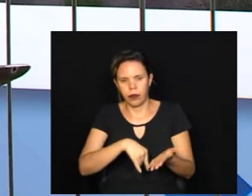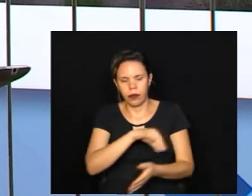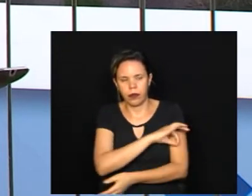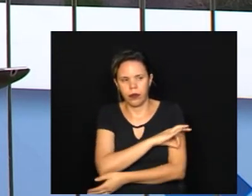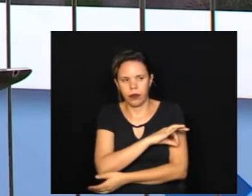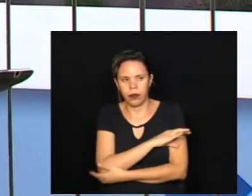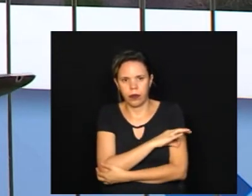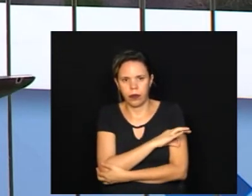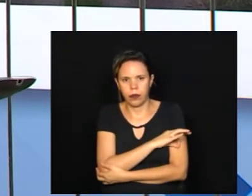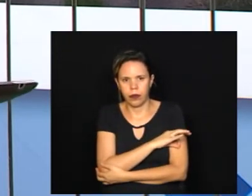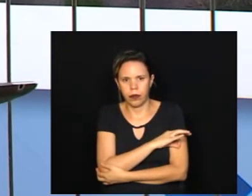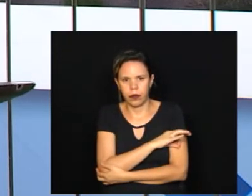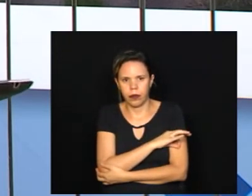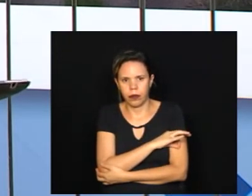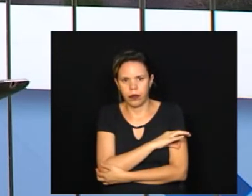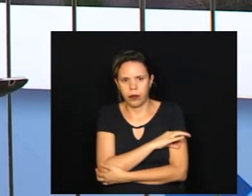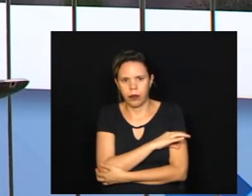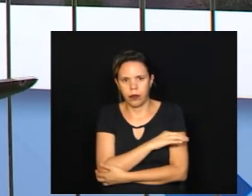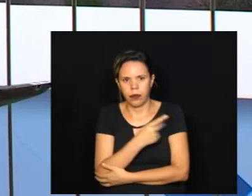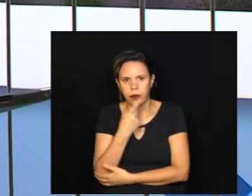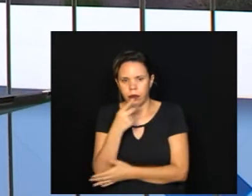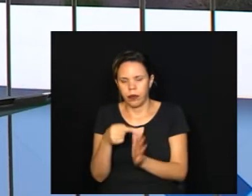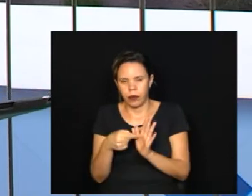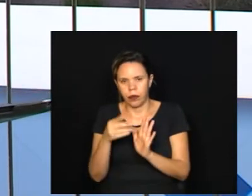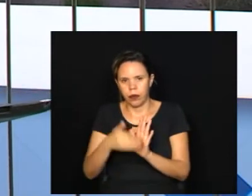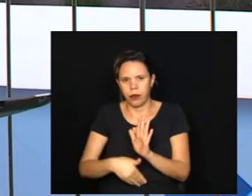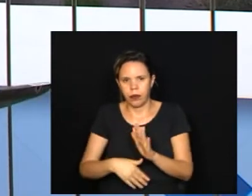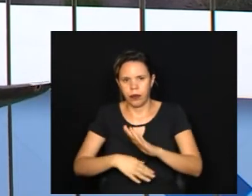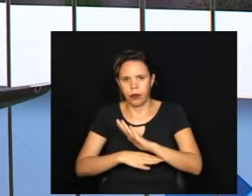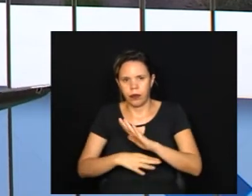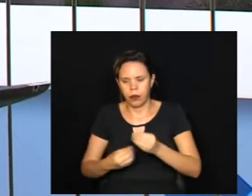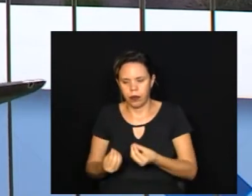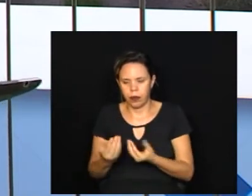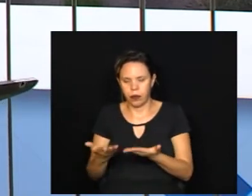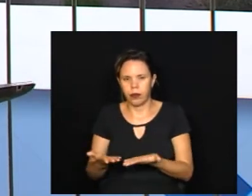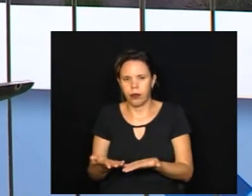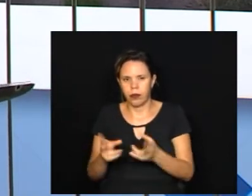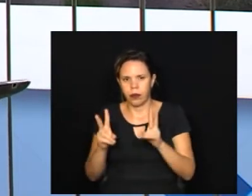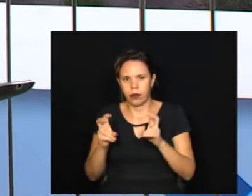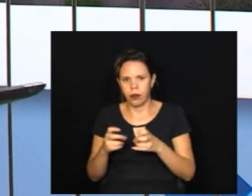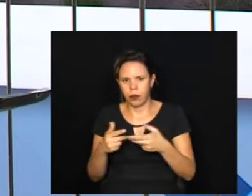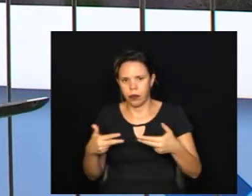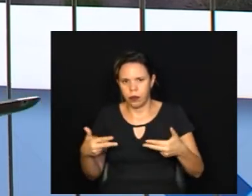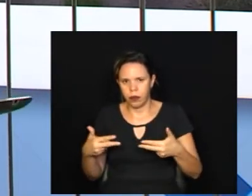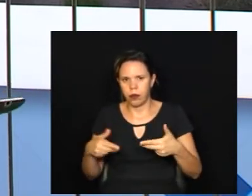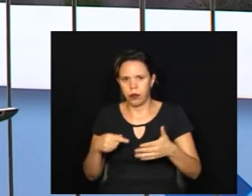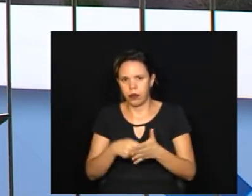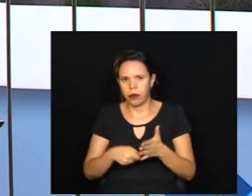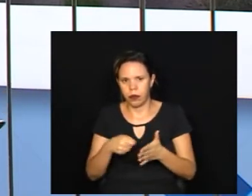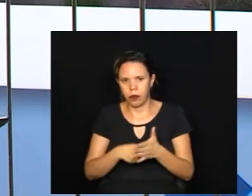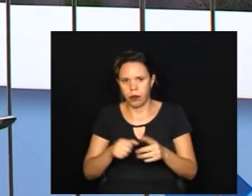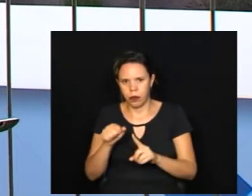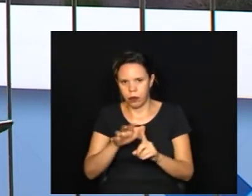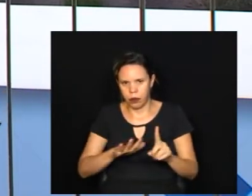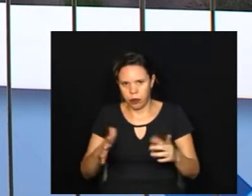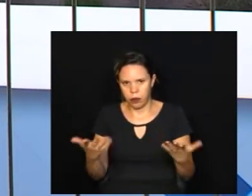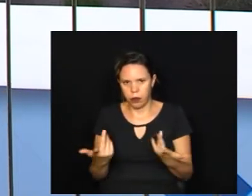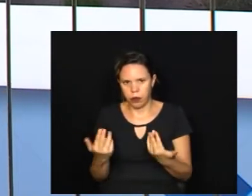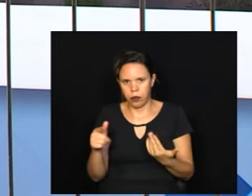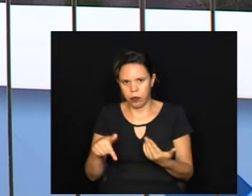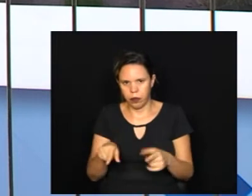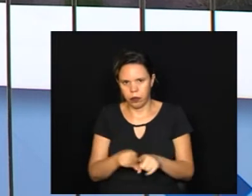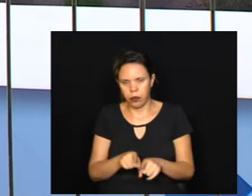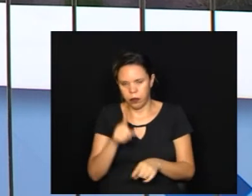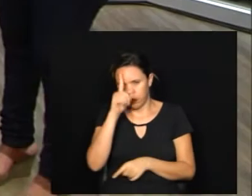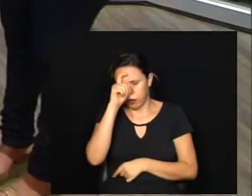Executivo e elas posicionam justamente a Câmara a respeito de temas e demandas da sociedade, como esta